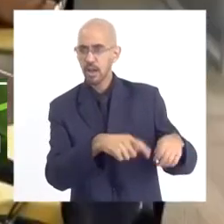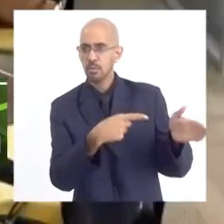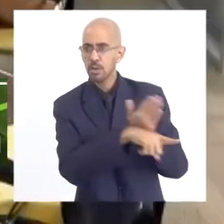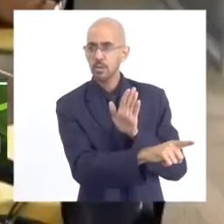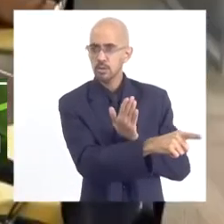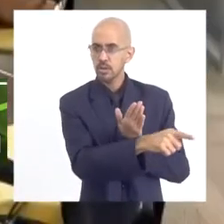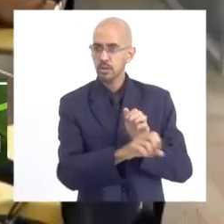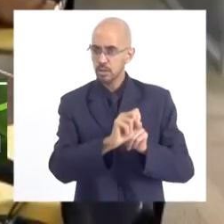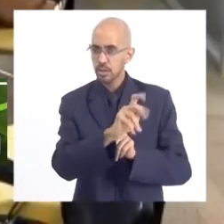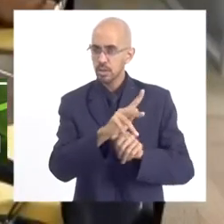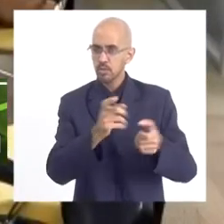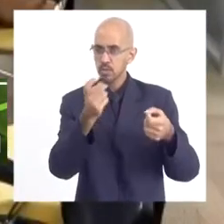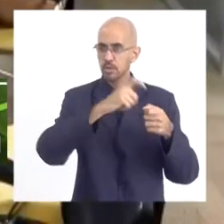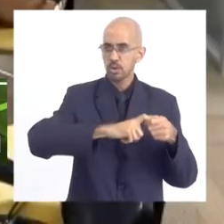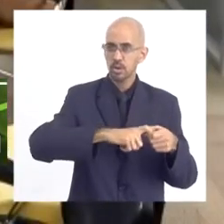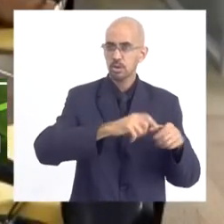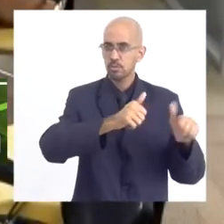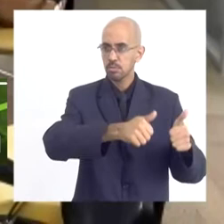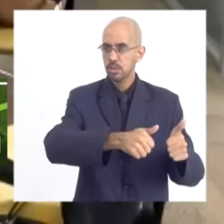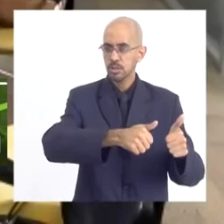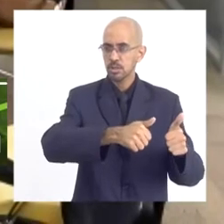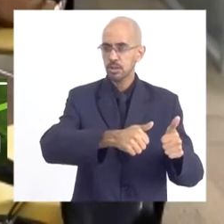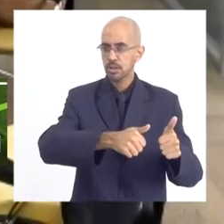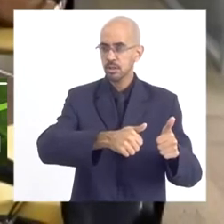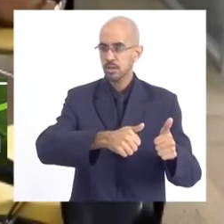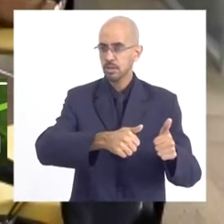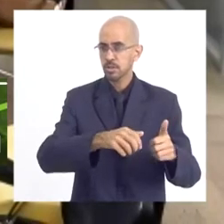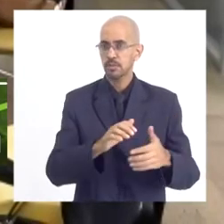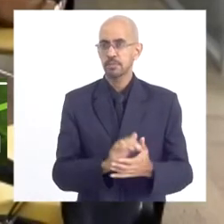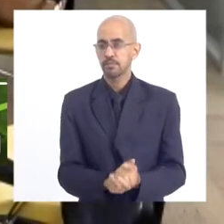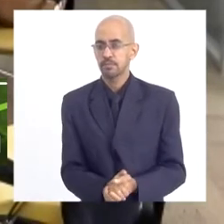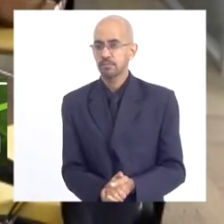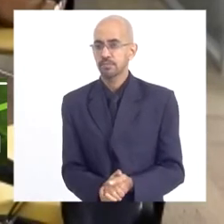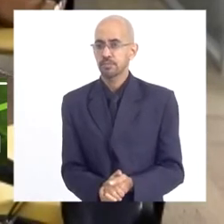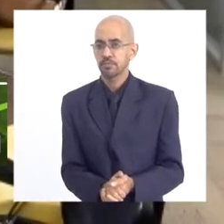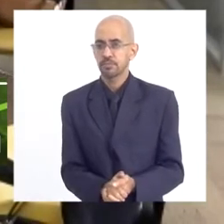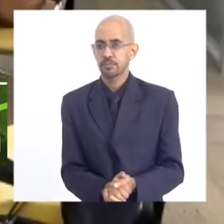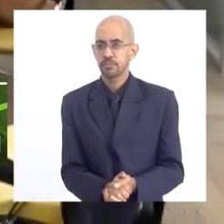Ok. Agora, deixa eu minimizar aqui.